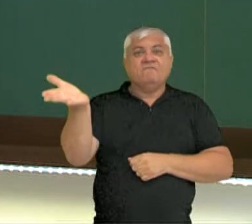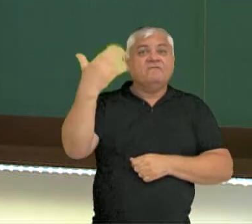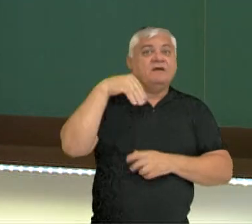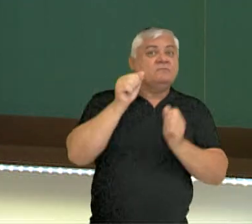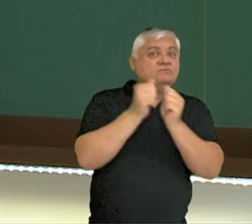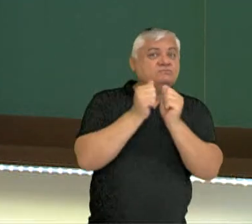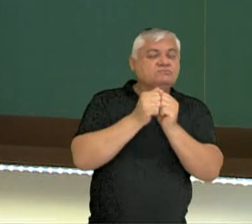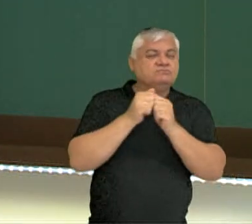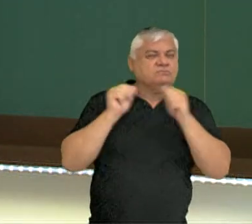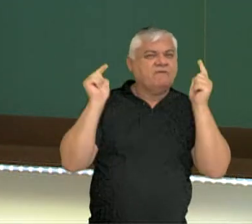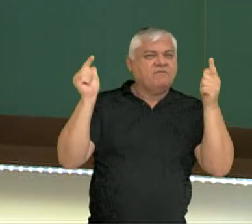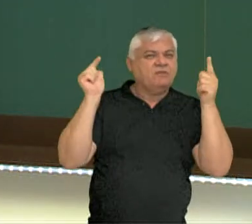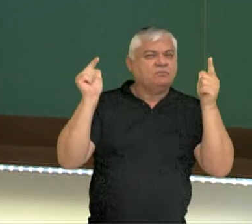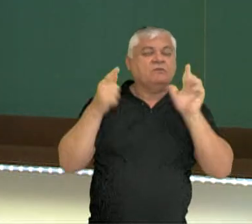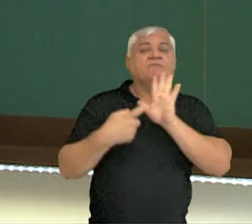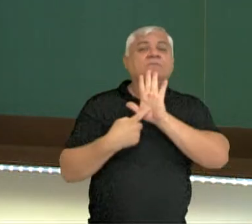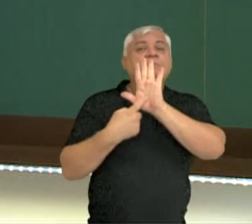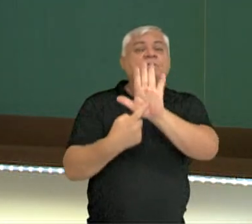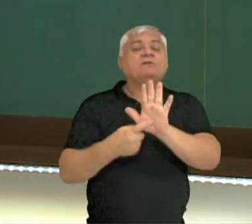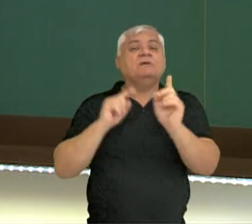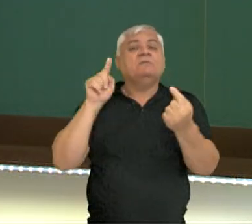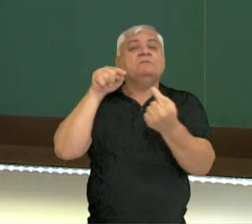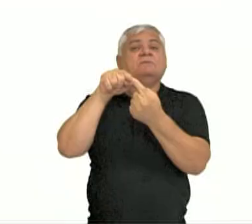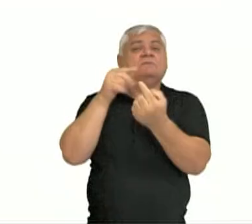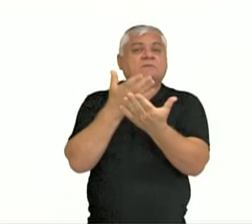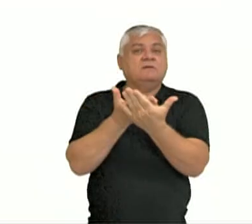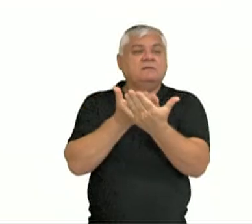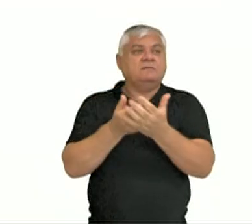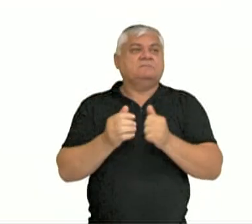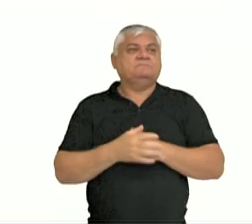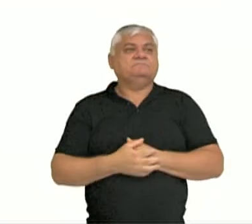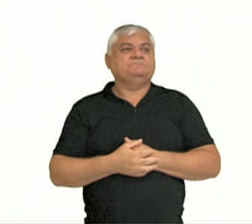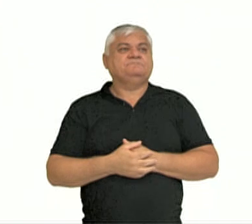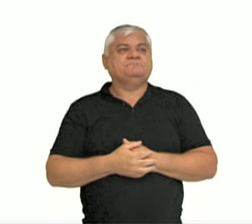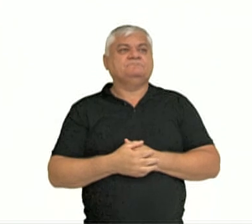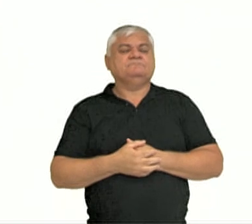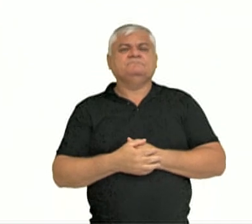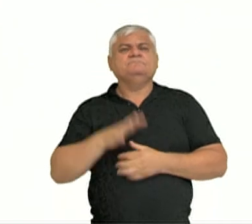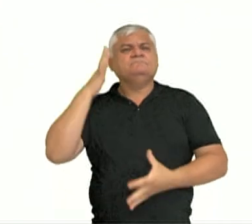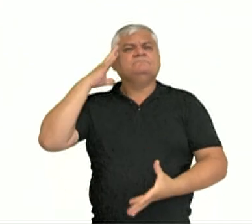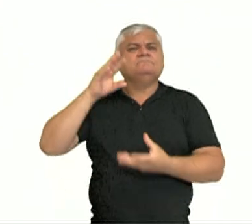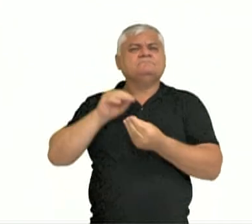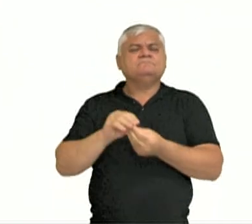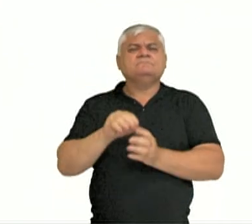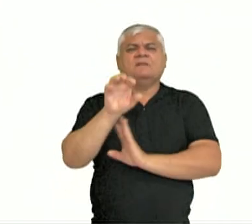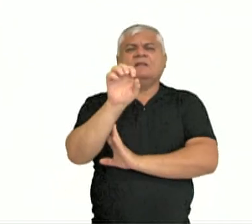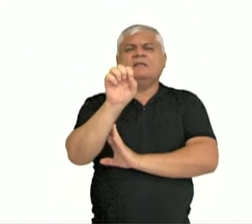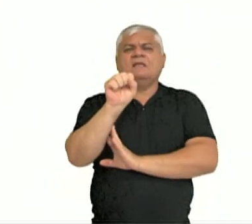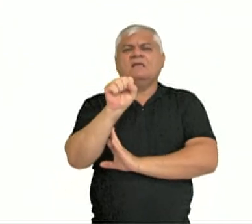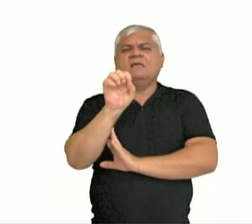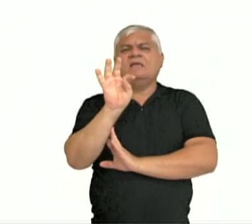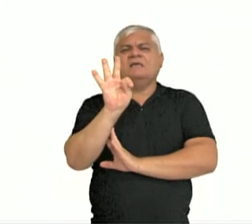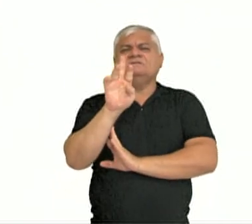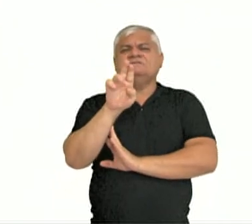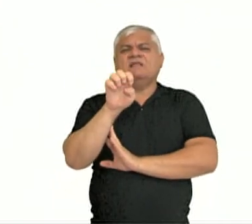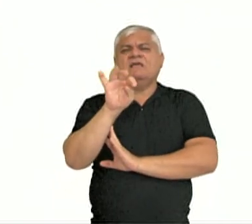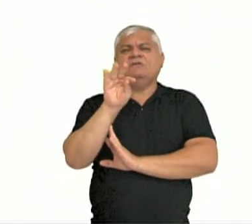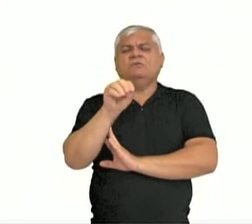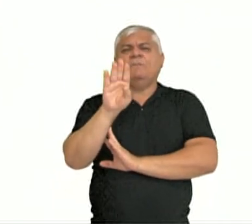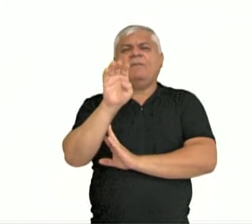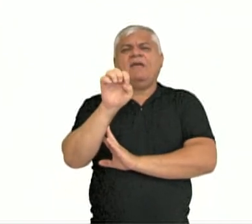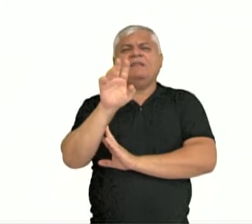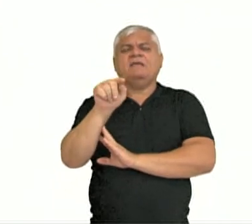nessa aventura. Eu vou apresentar para vocês o objetivo da nossa aula. Compreender o Estreito de Bering como uma das teorias